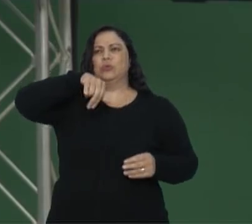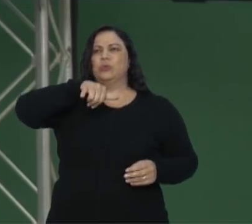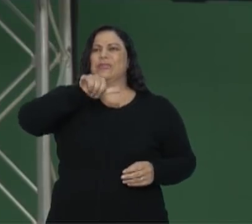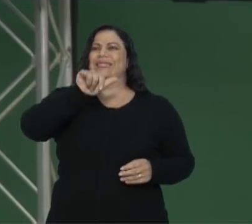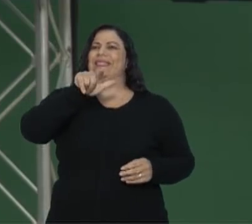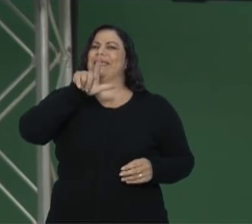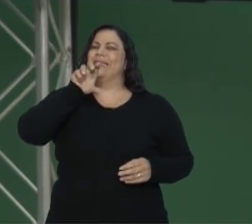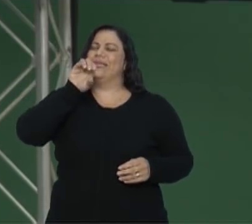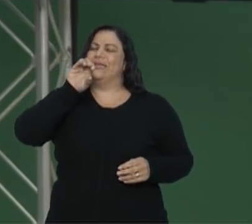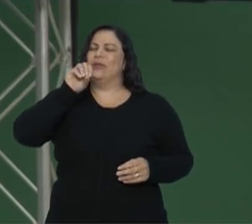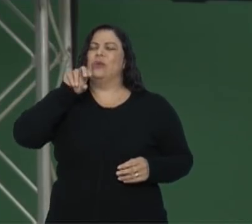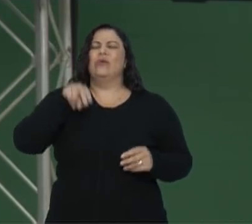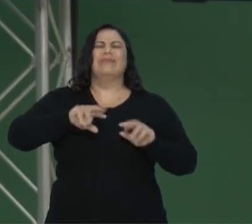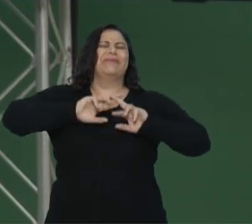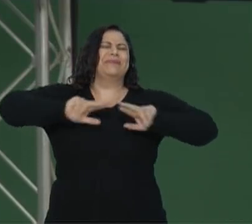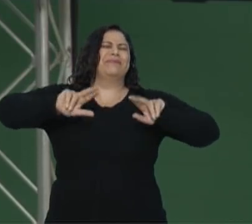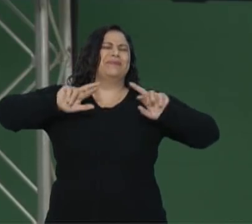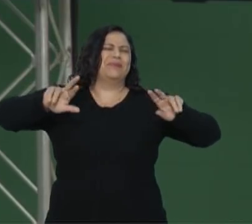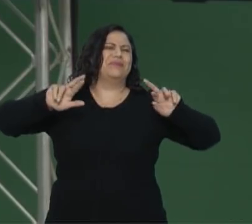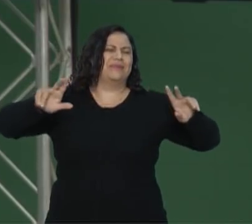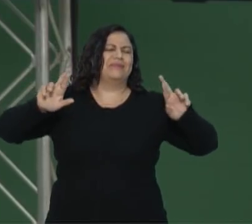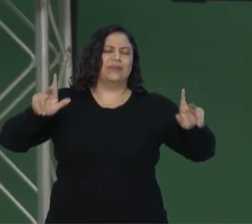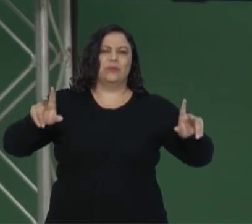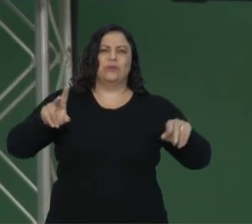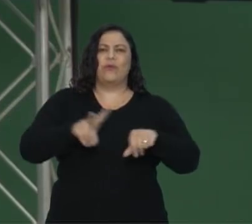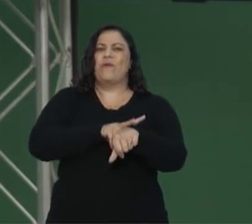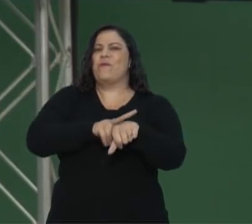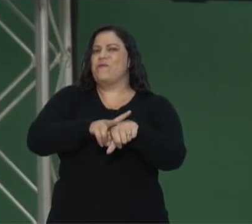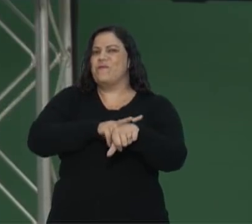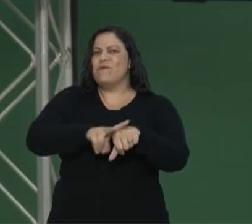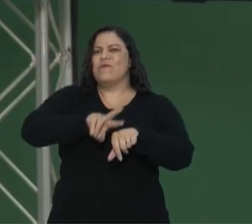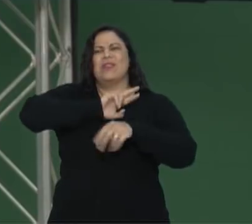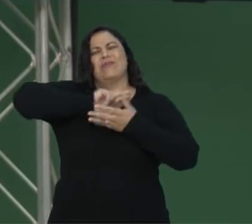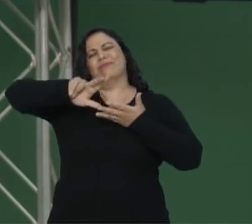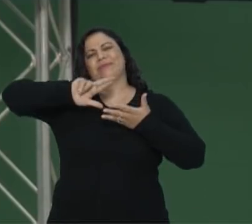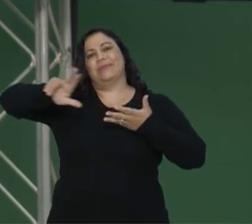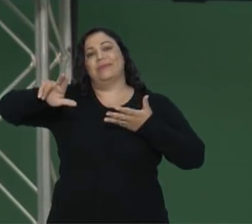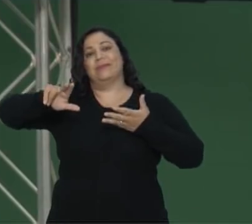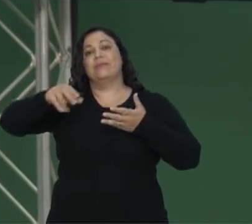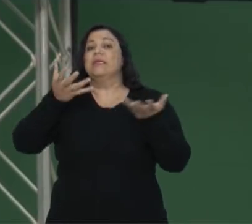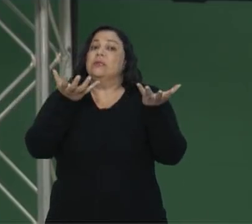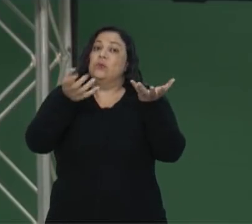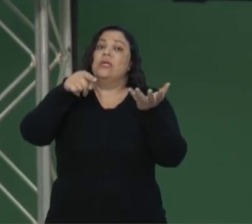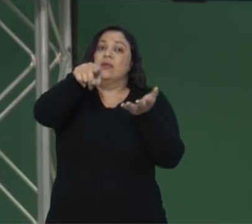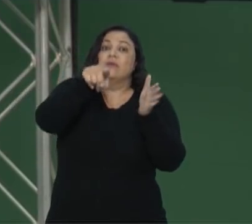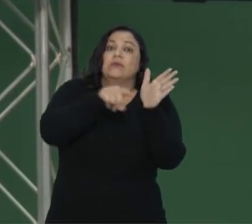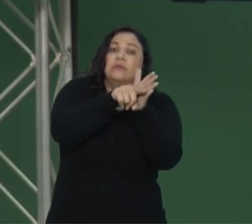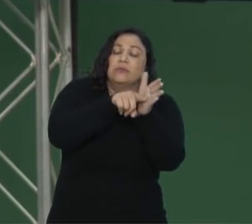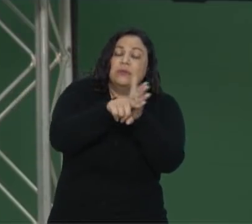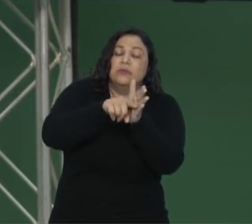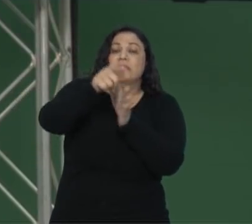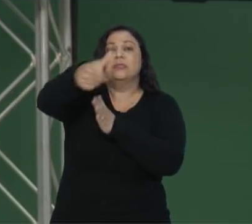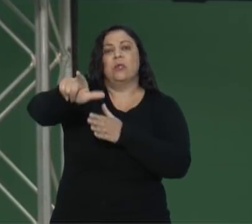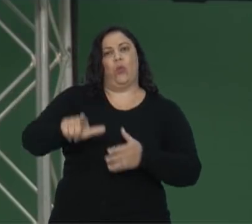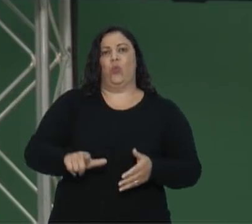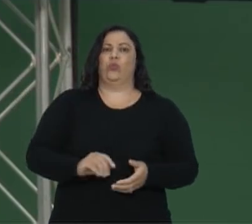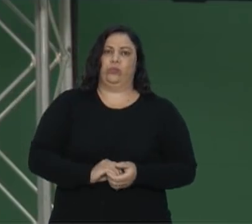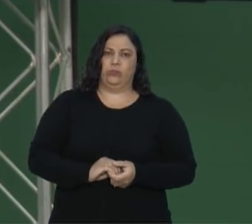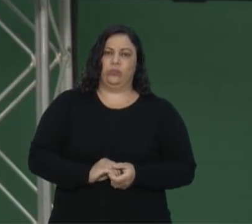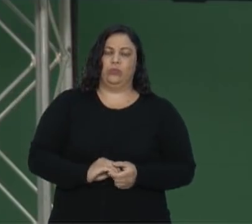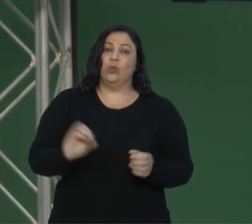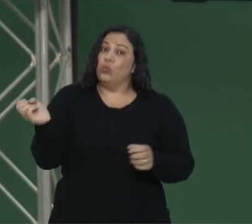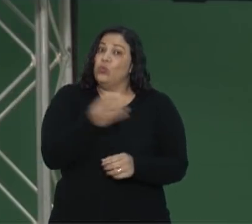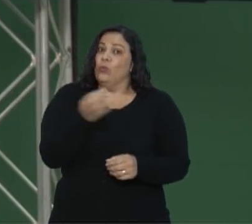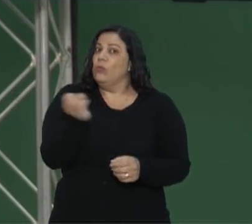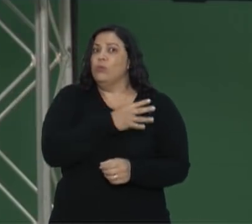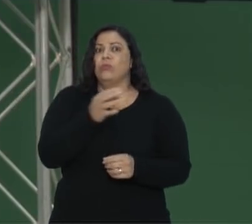exercícios no quiz. Eu gostaria que você pesquisasse outros. Não repetisse o que eu dei na aula de hoje.